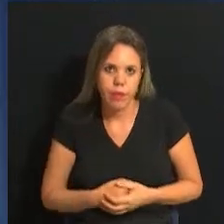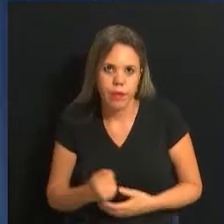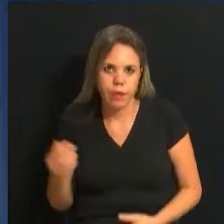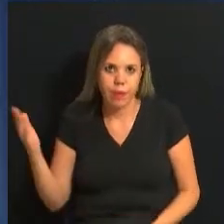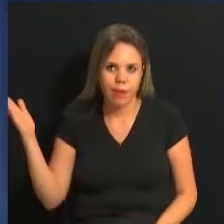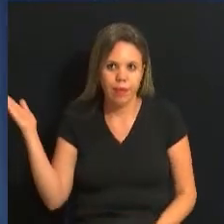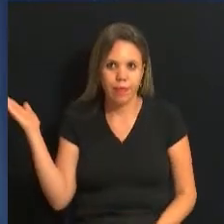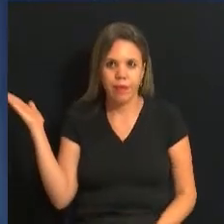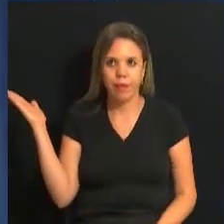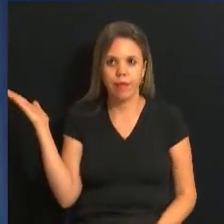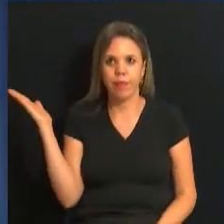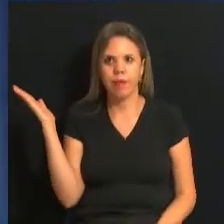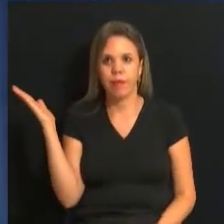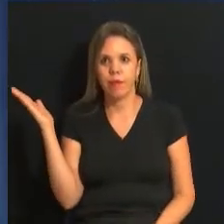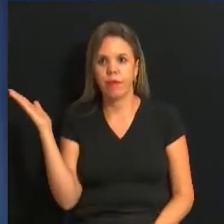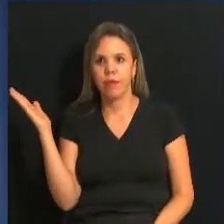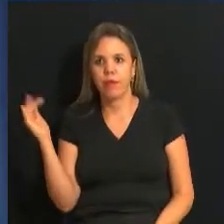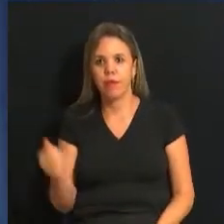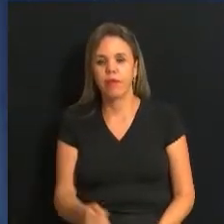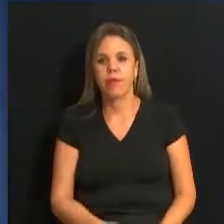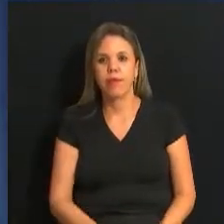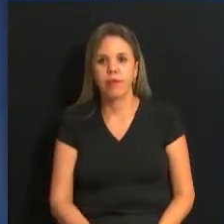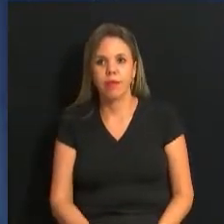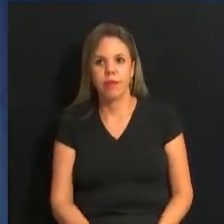nosso DDD,